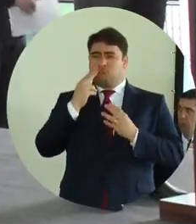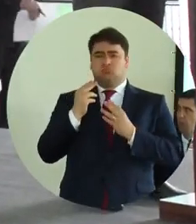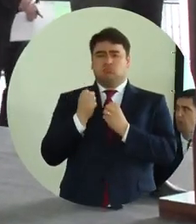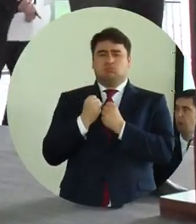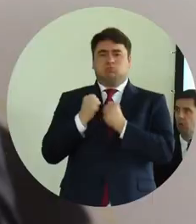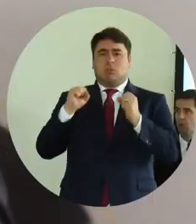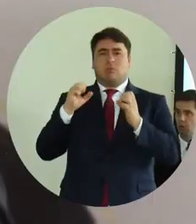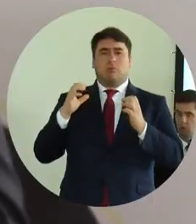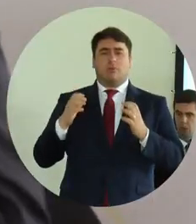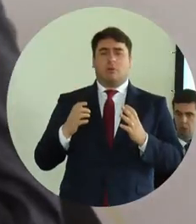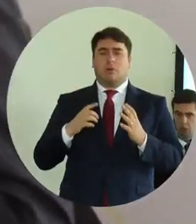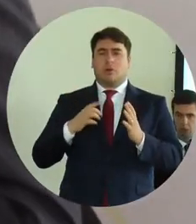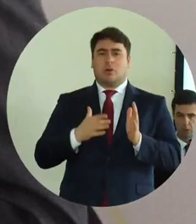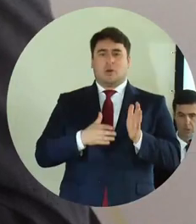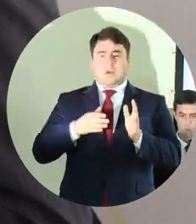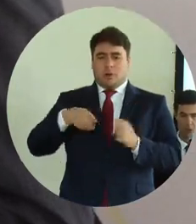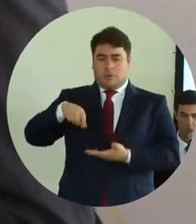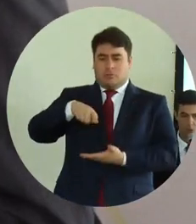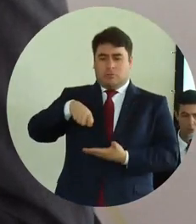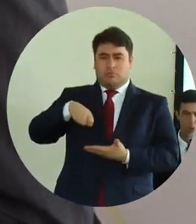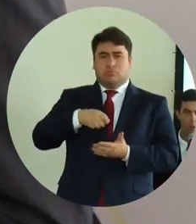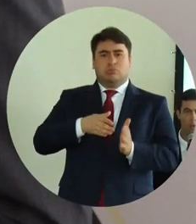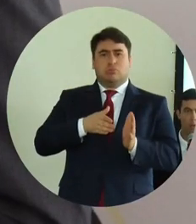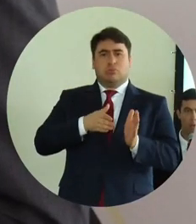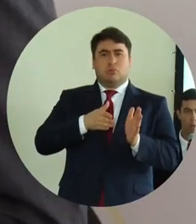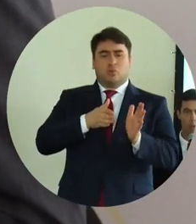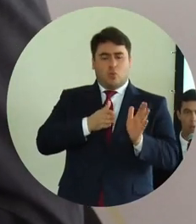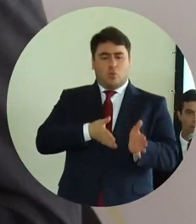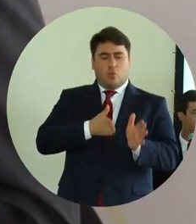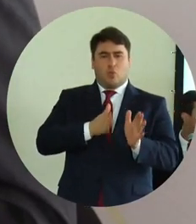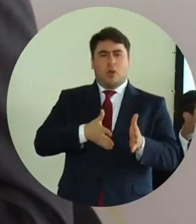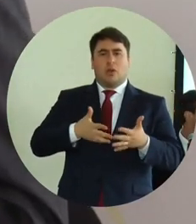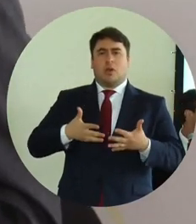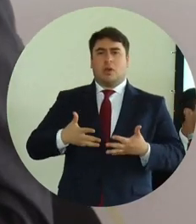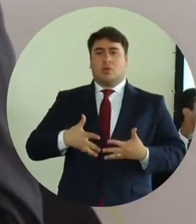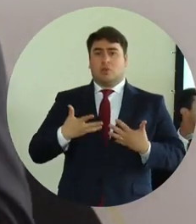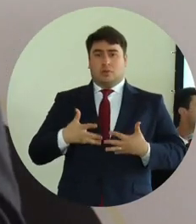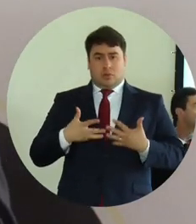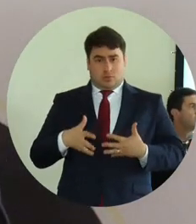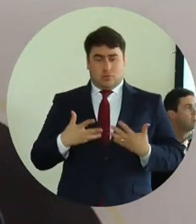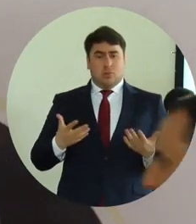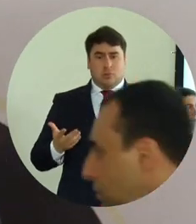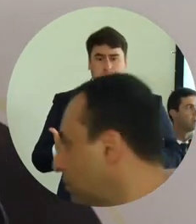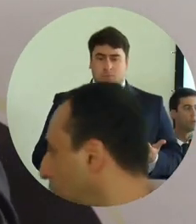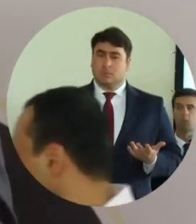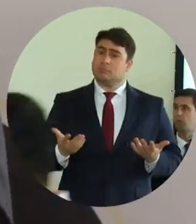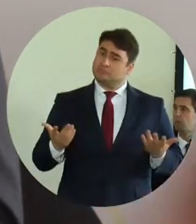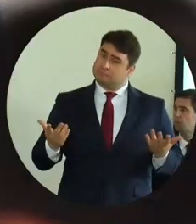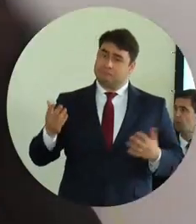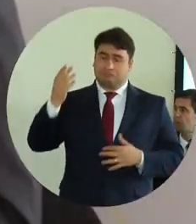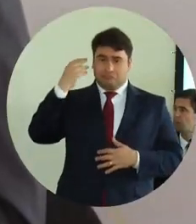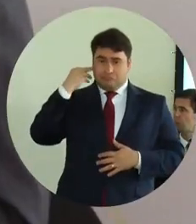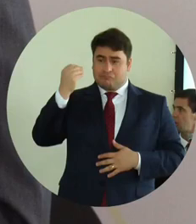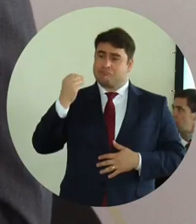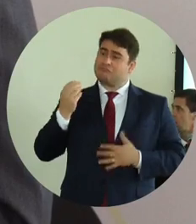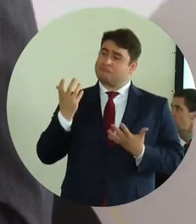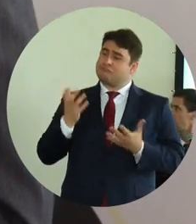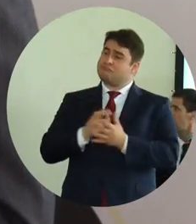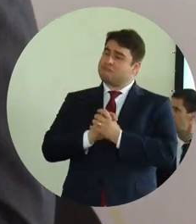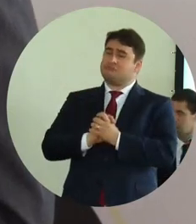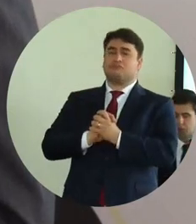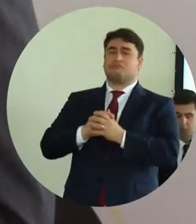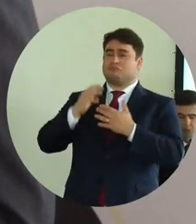nos orienta e que nos estimula. Então, Linamara, eu quero aqui de